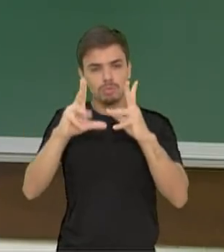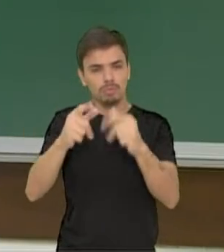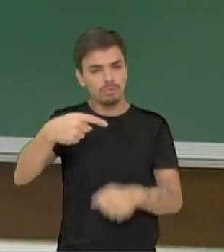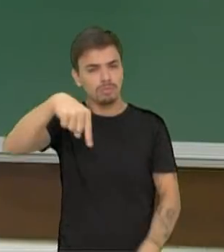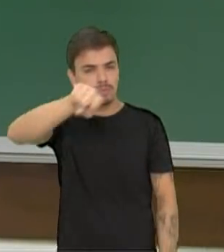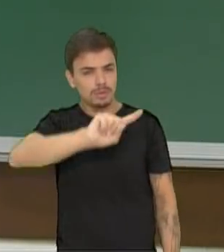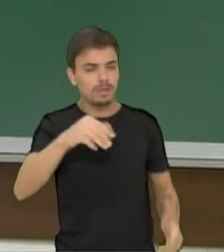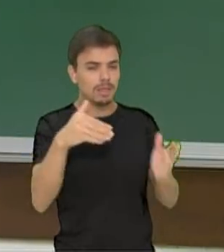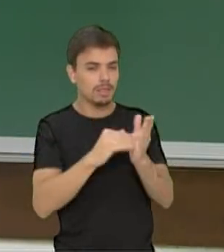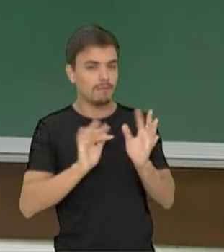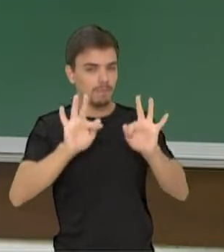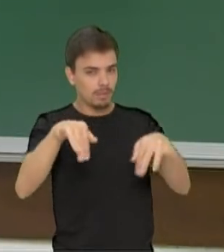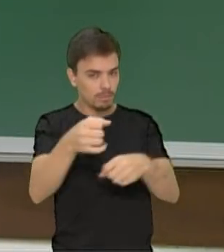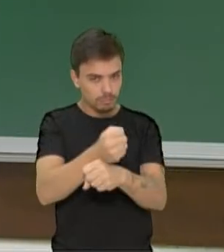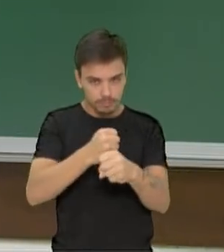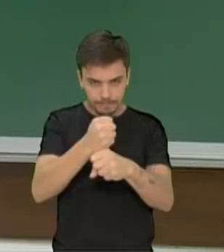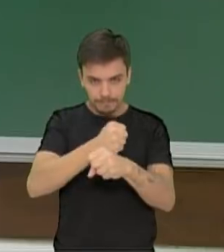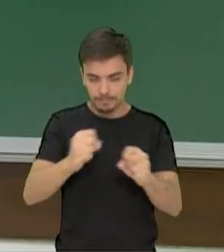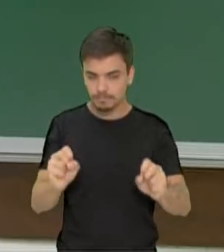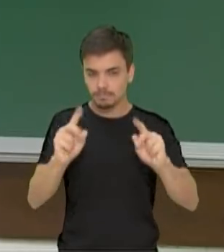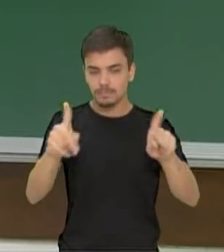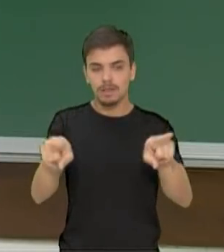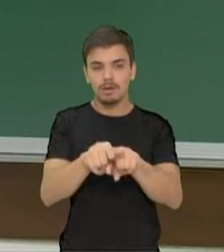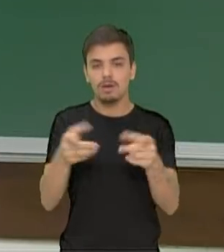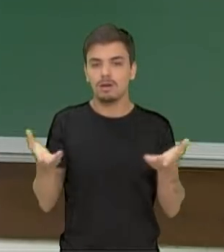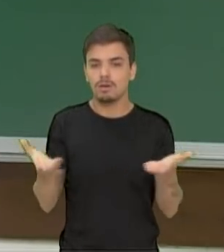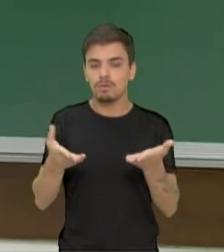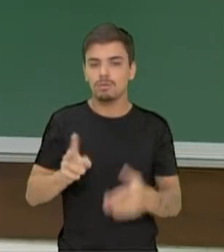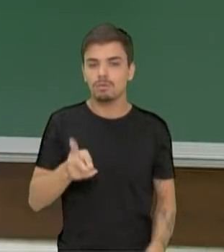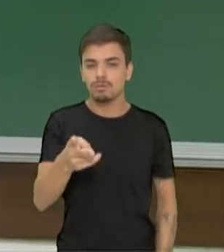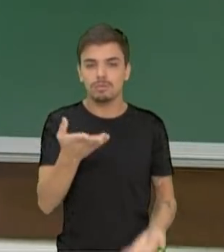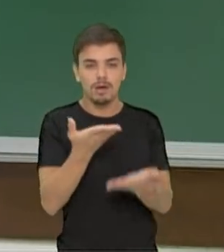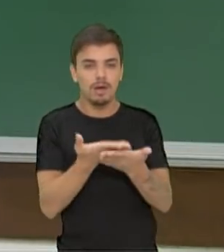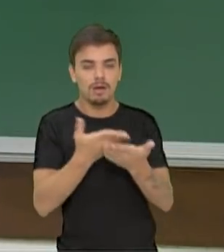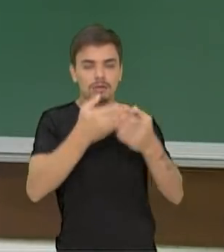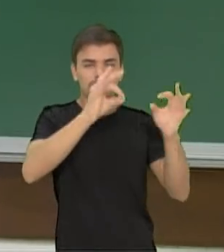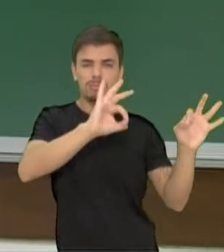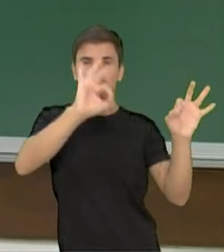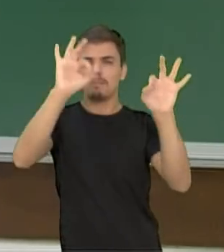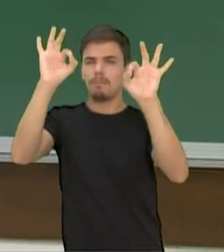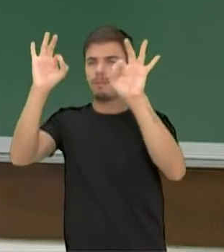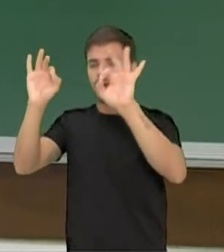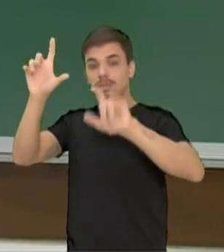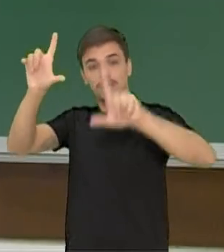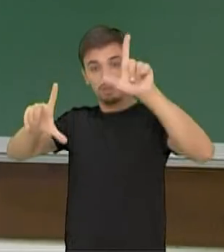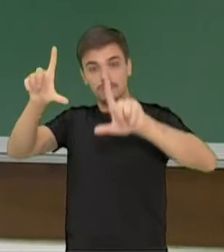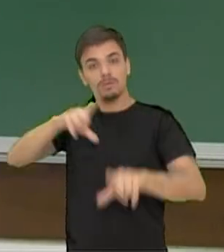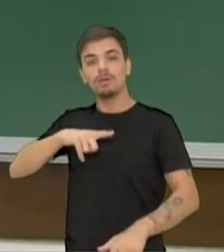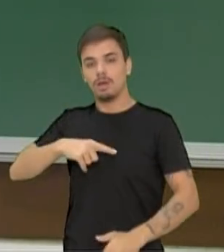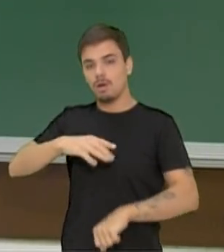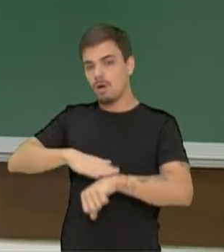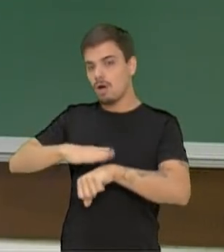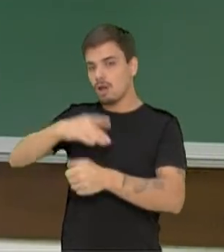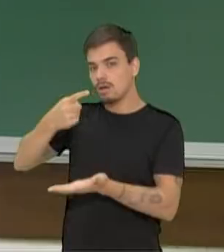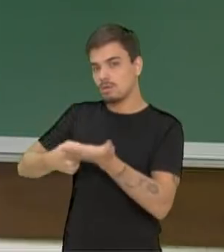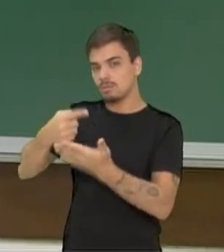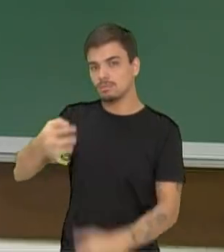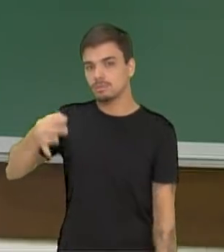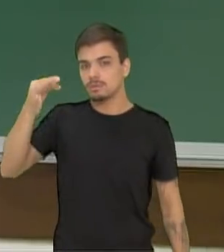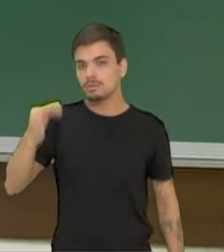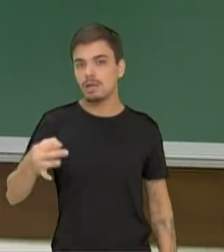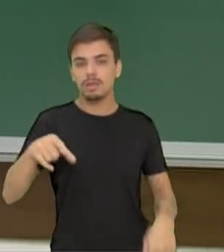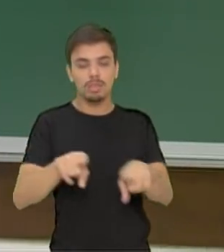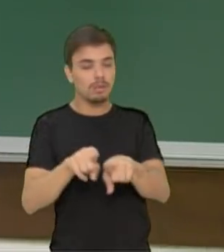de vocês até o final do ano. Quem continua acompanhando as aulas na televisão tem os horários certinhos e